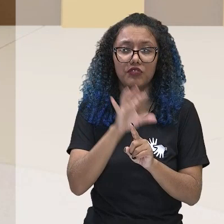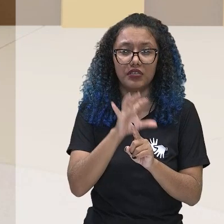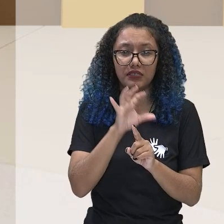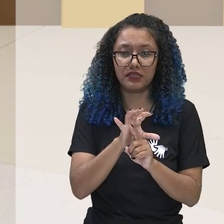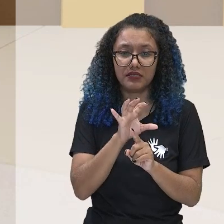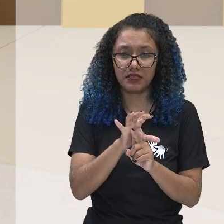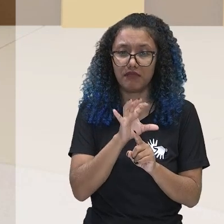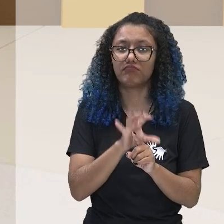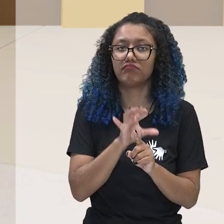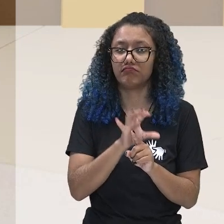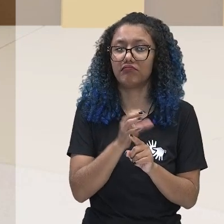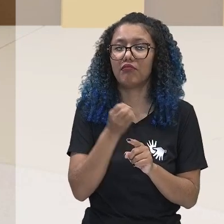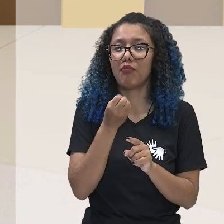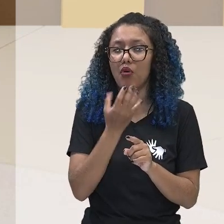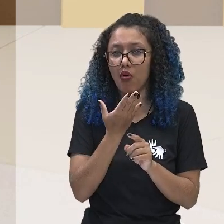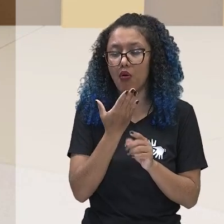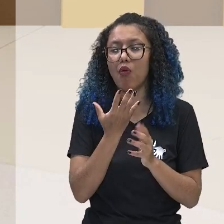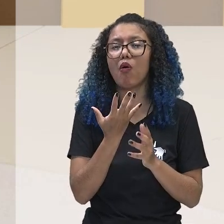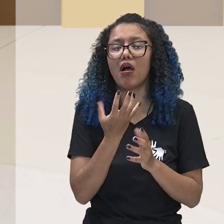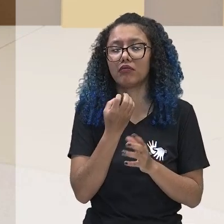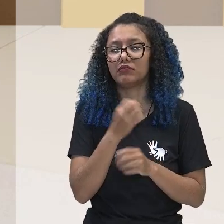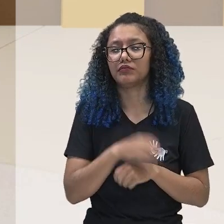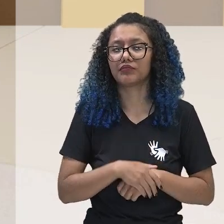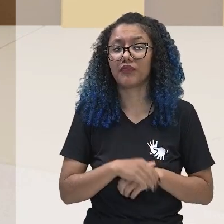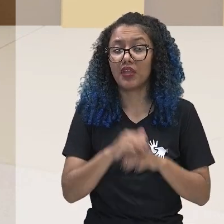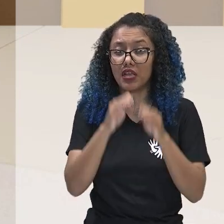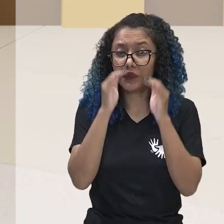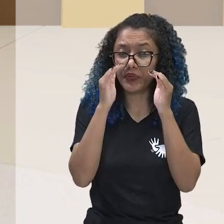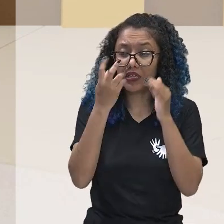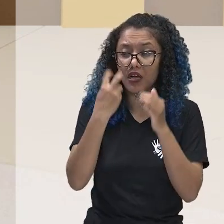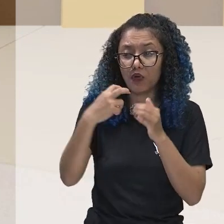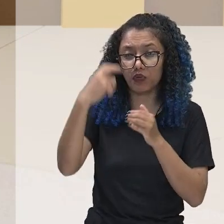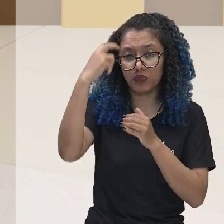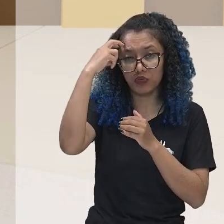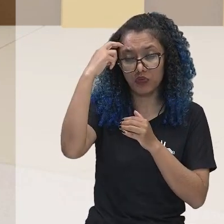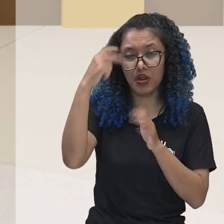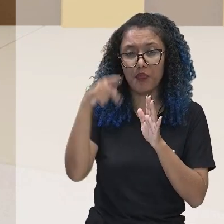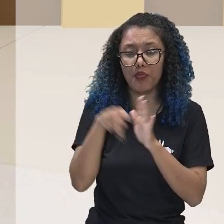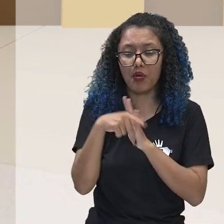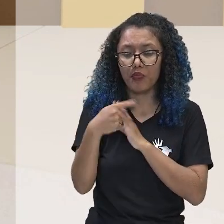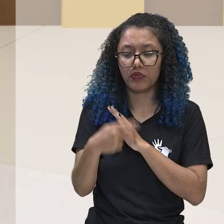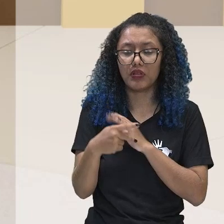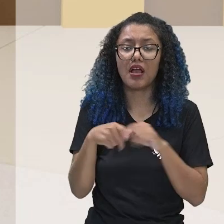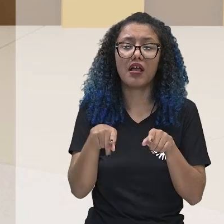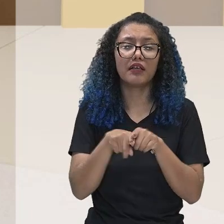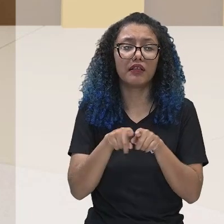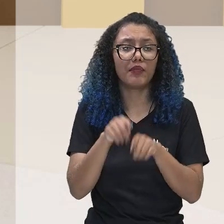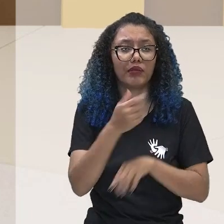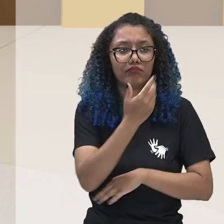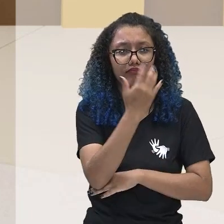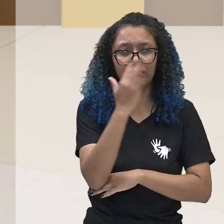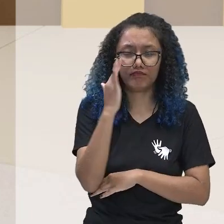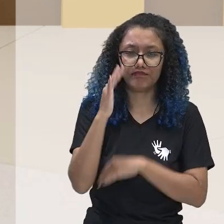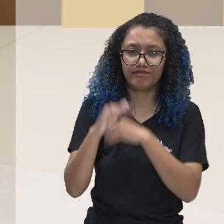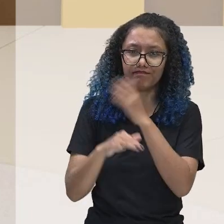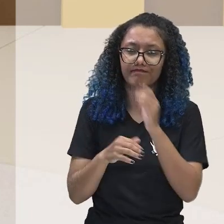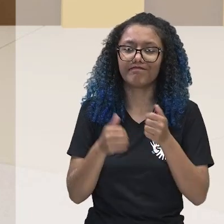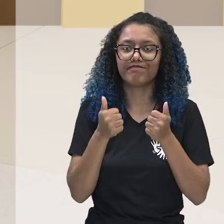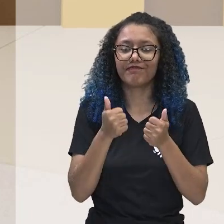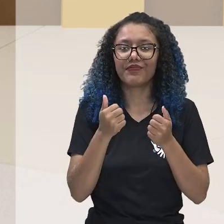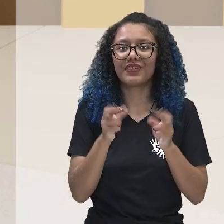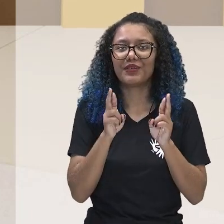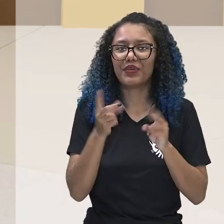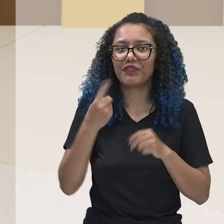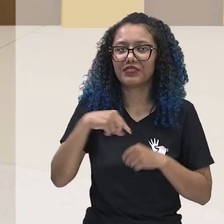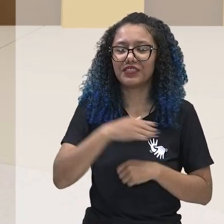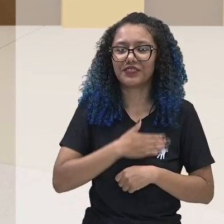positivos, respeitando aí a cultura do seu lugar e, claro, respeitando também o meio ambiente. Bom, turmas, eu espero que vocês tenham gostado